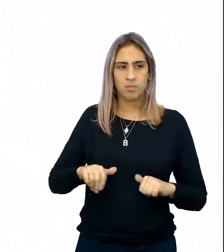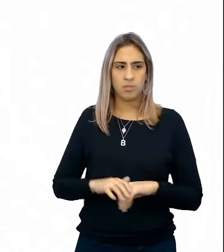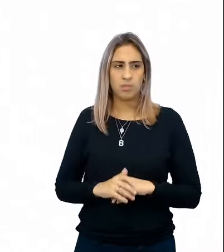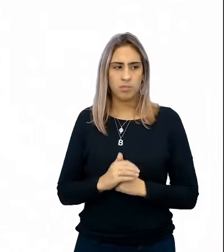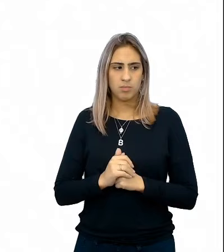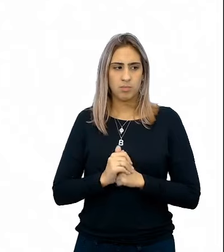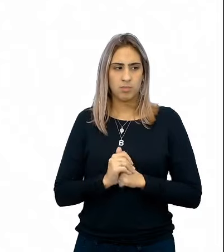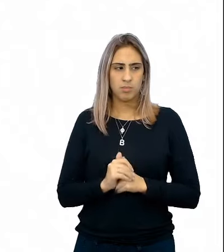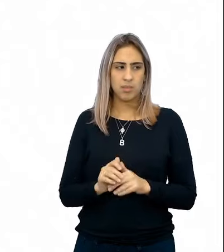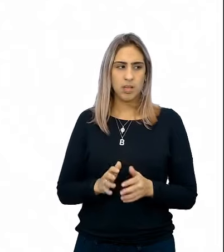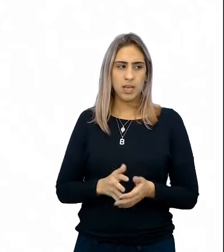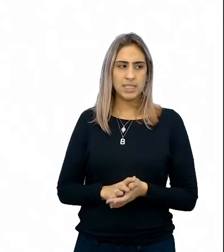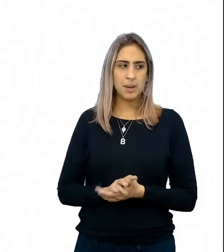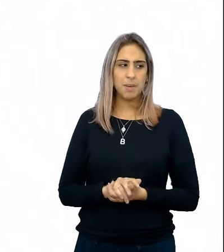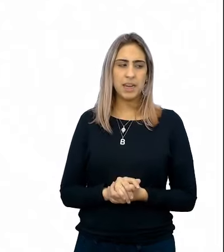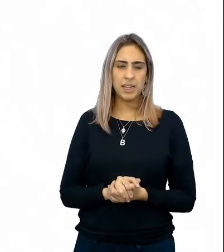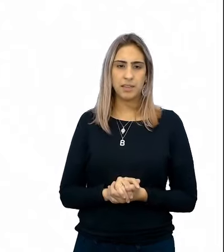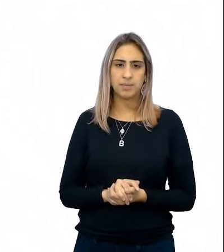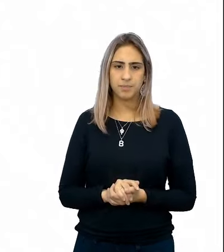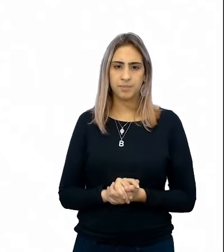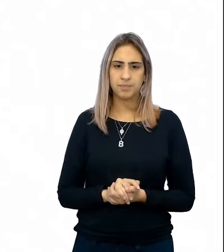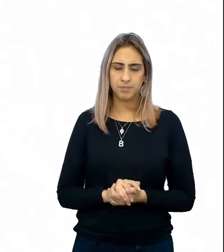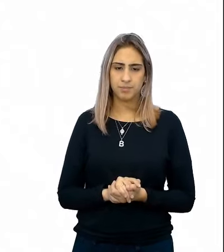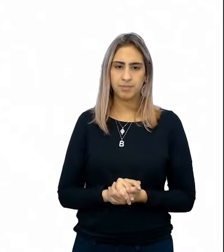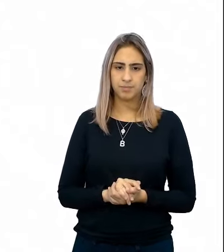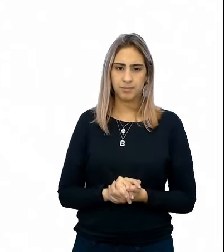futebol society. No C,